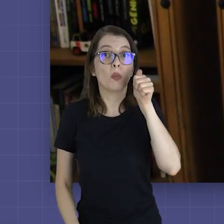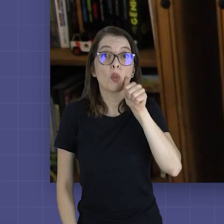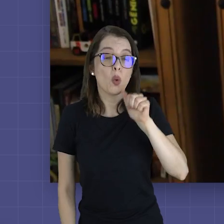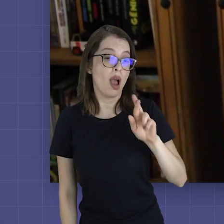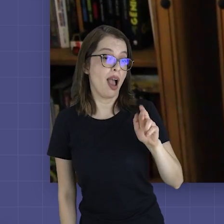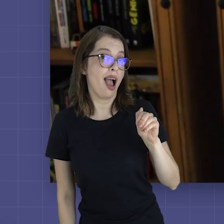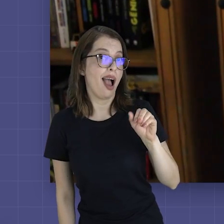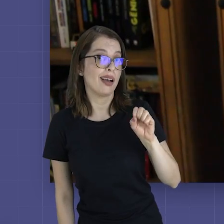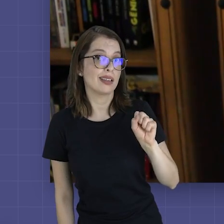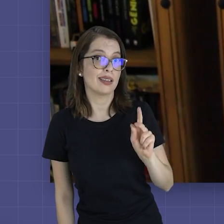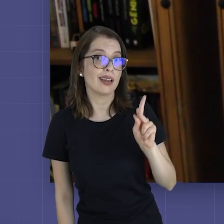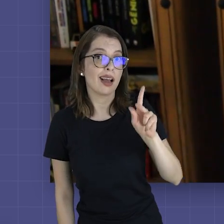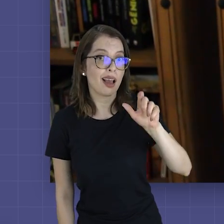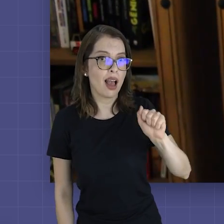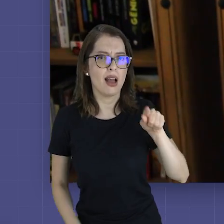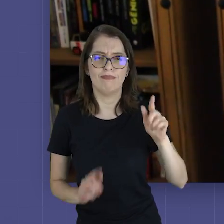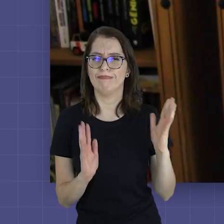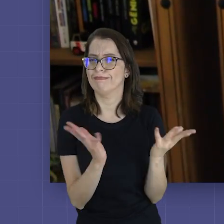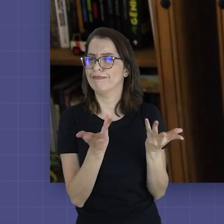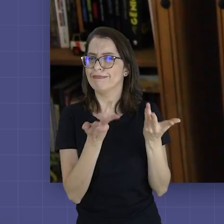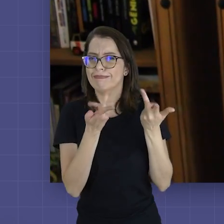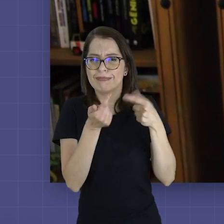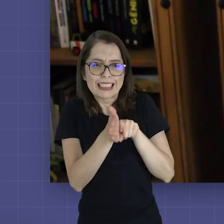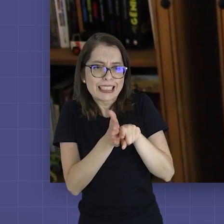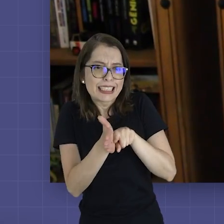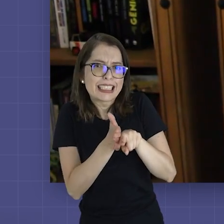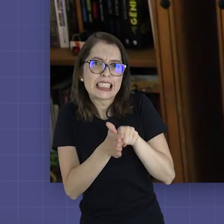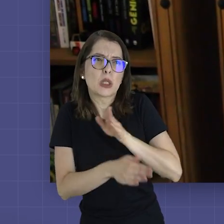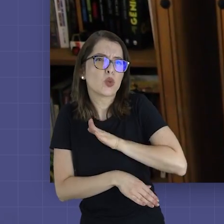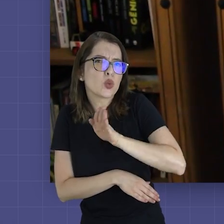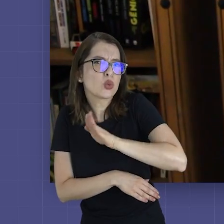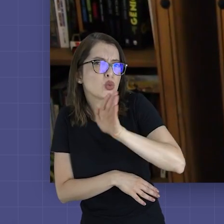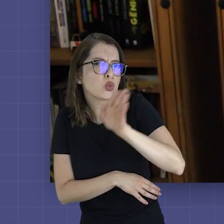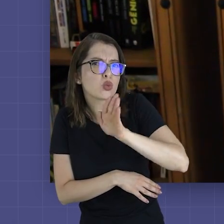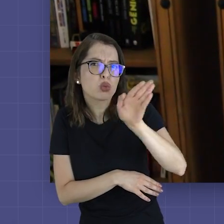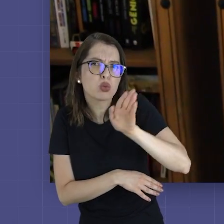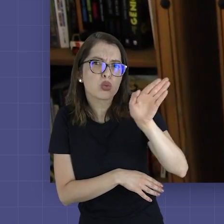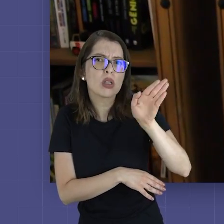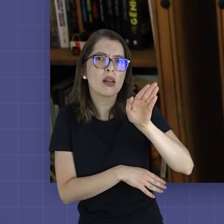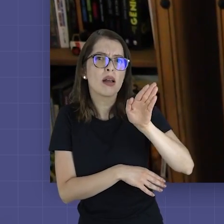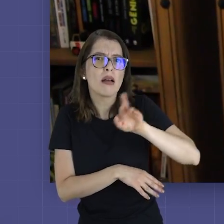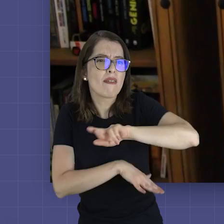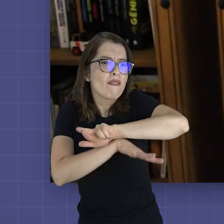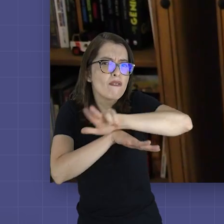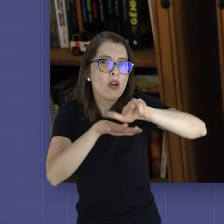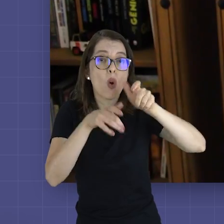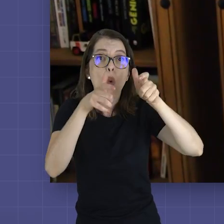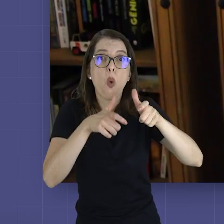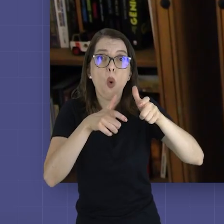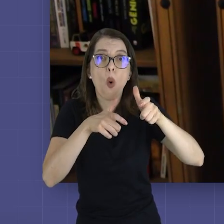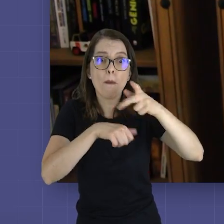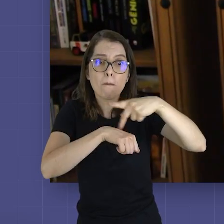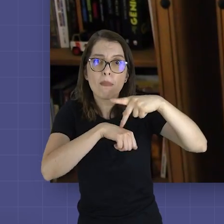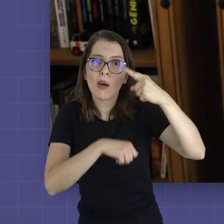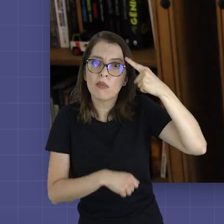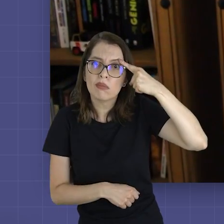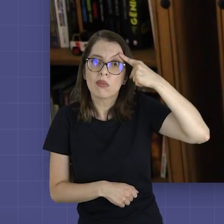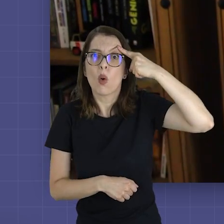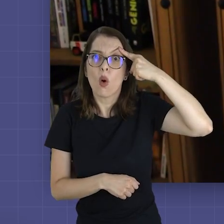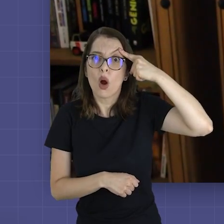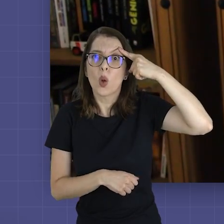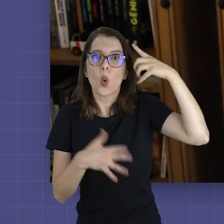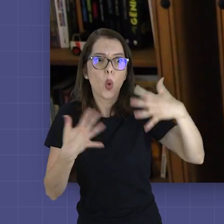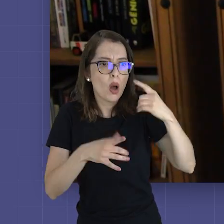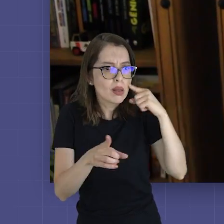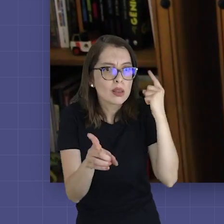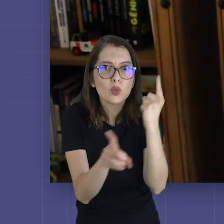da Hanska Osmolska, que é uma incrível cientista, aventureira, que participou das expedições na Mongólia